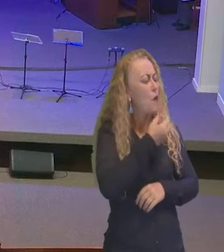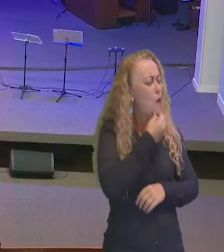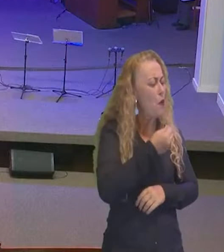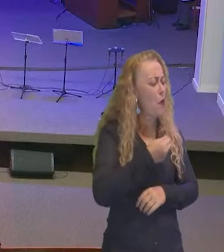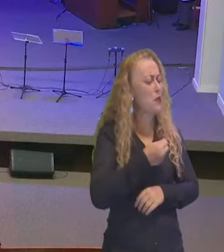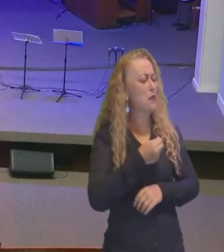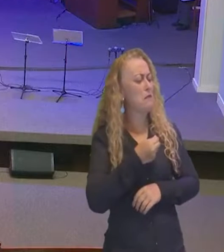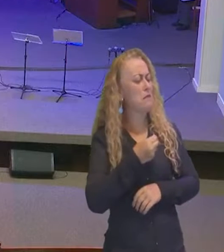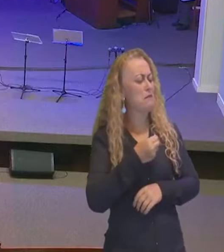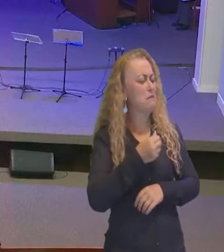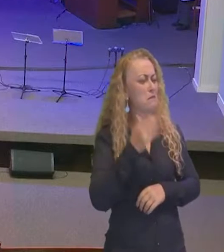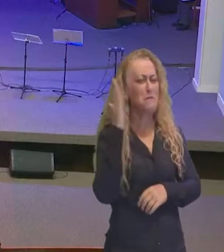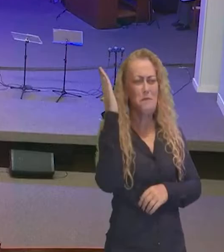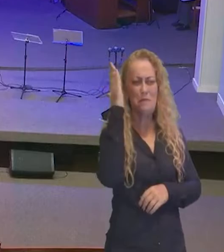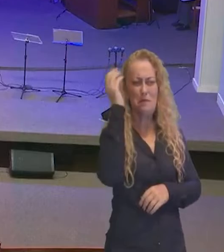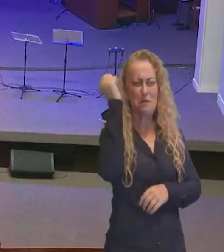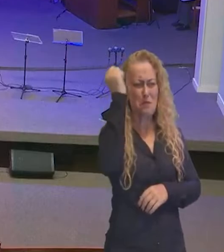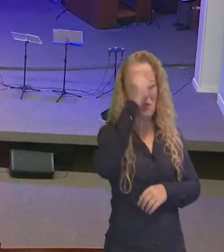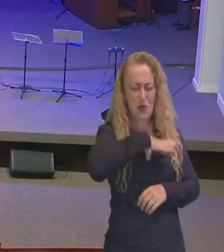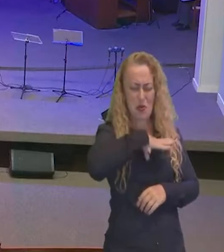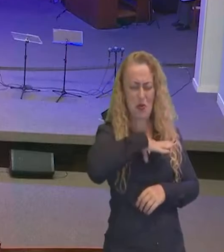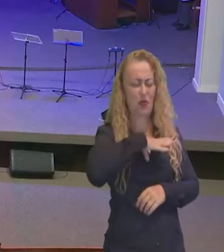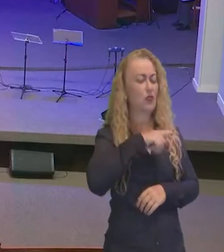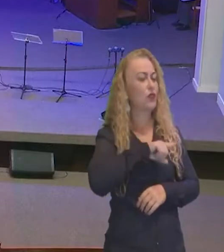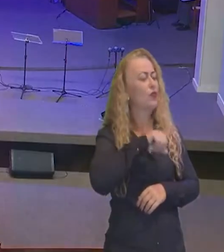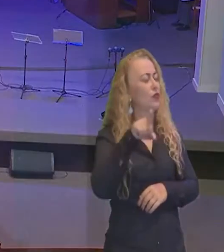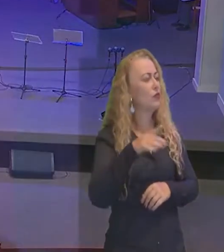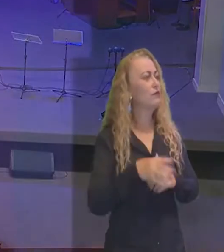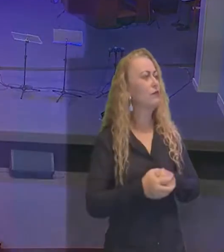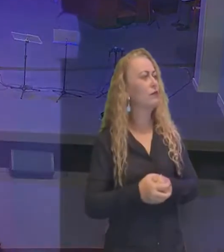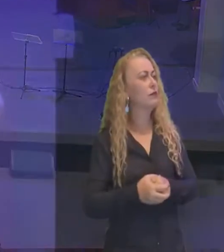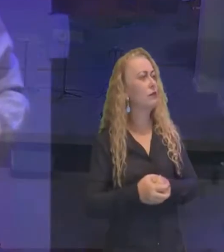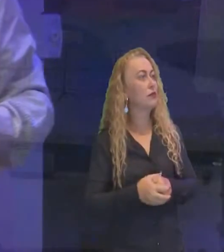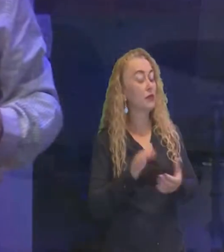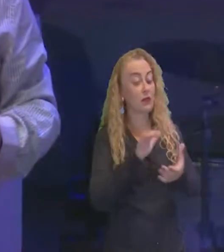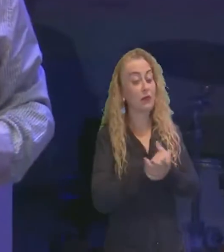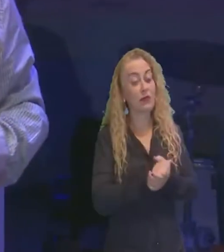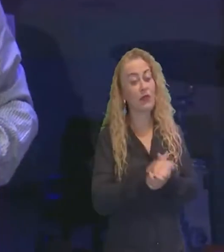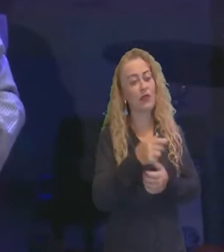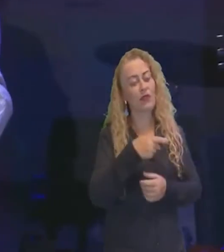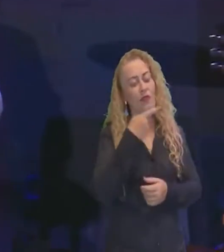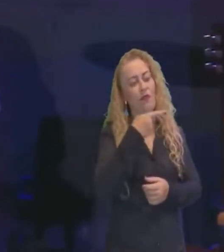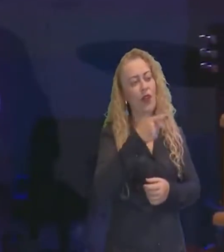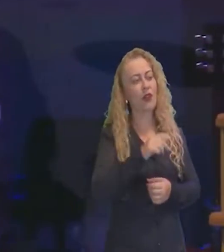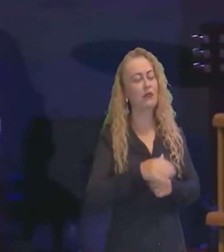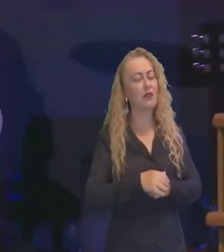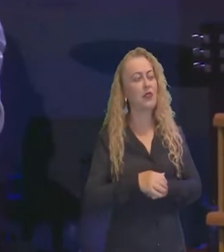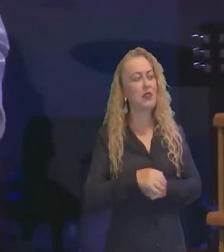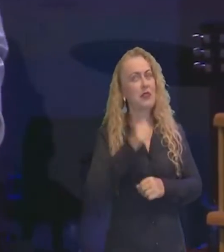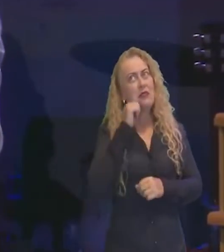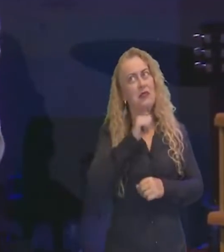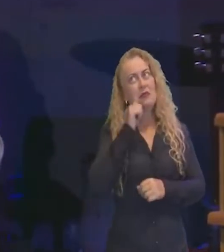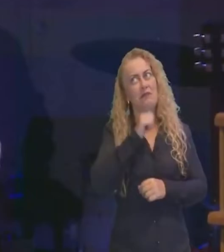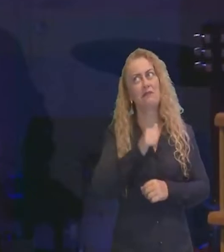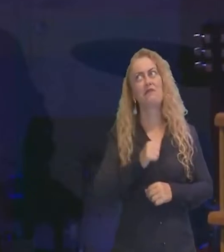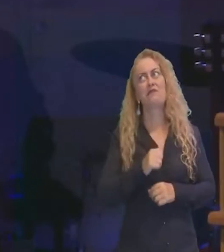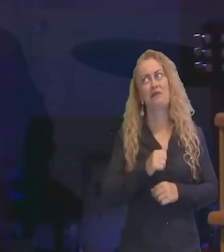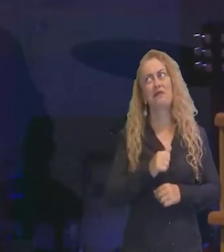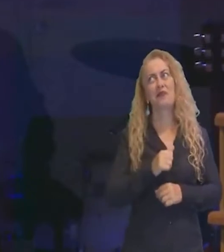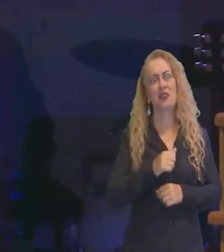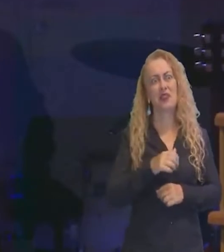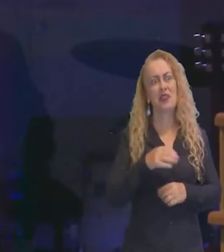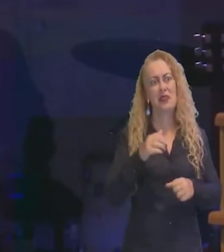você. E talvez você, esposa, vá dizer: olha, eu tenho sido assim uma esposa tão fria com